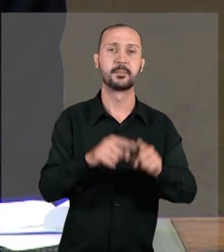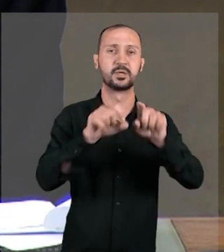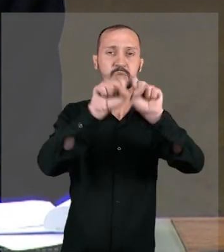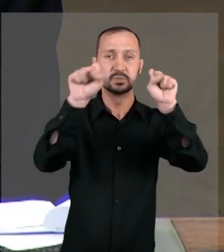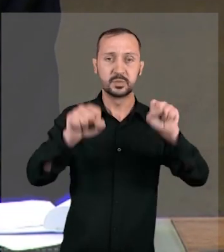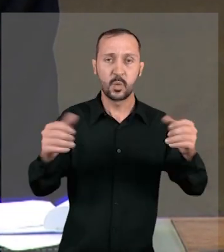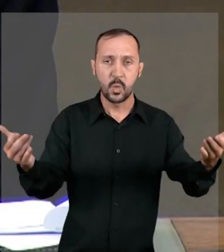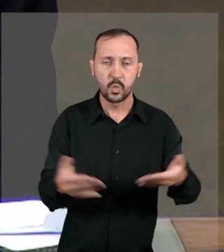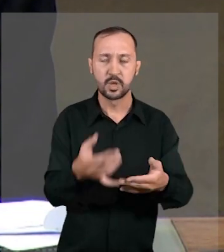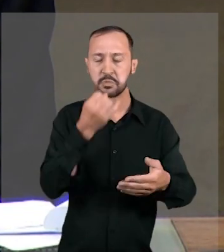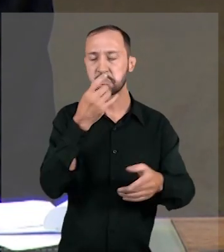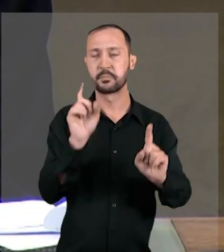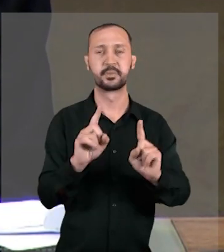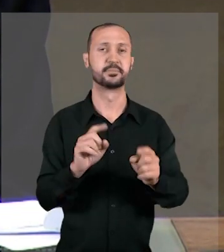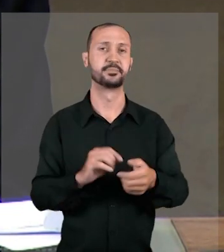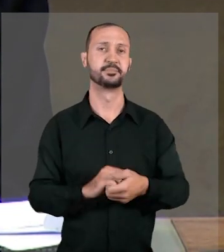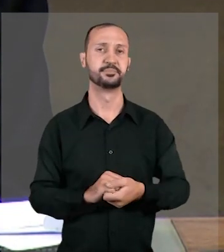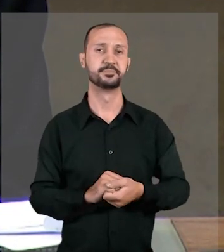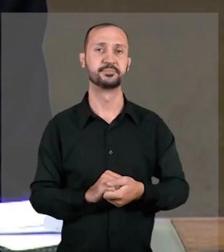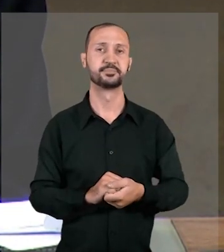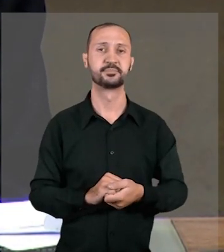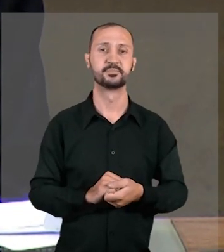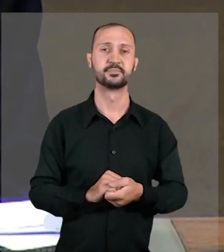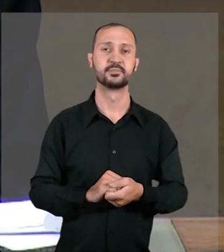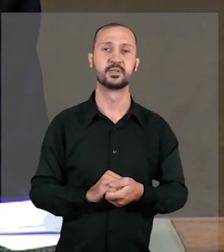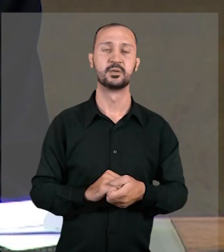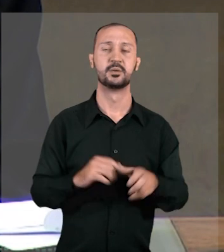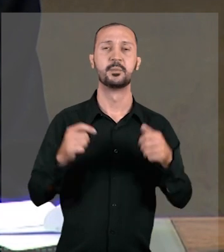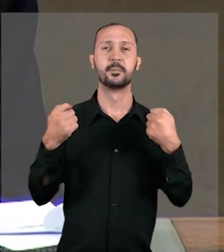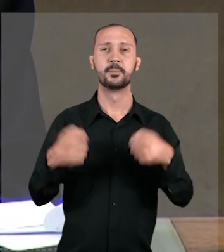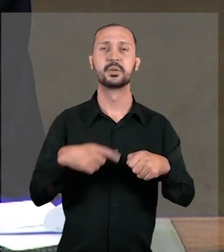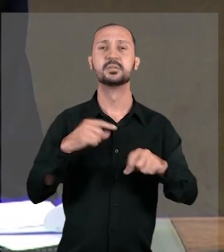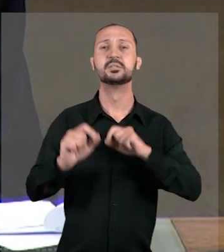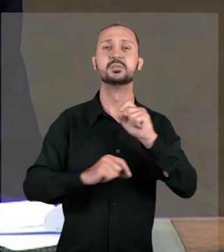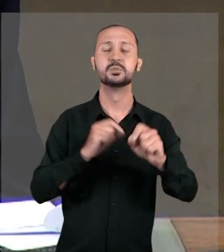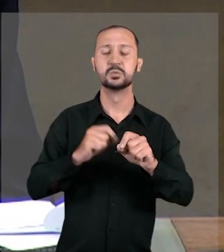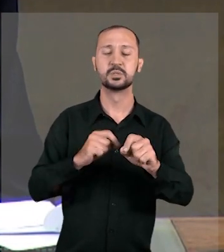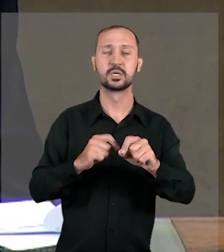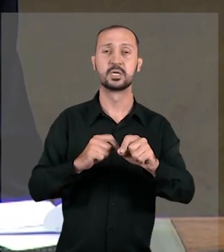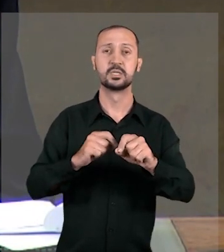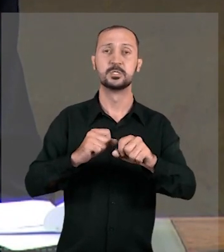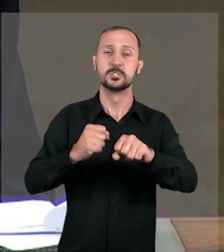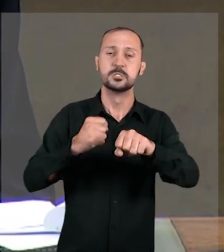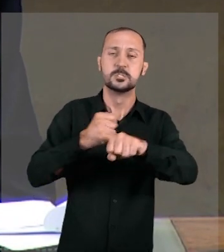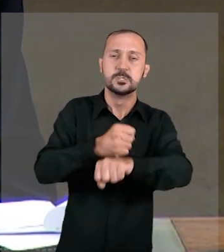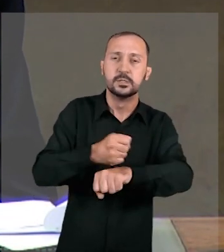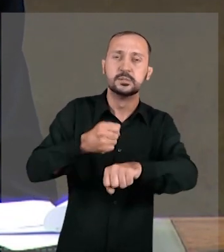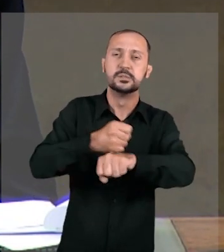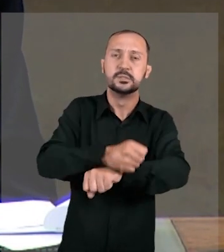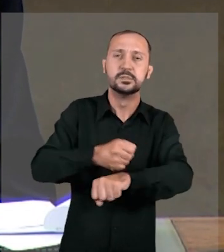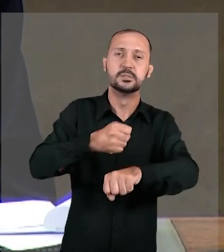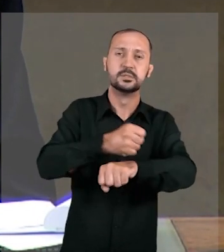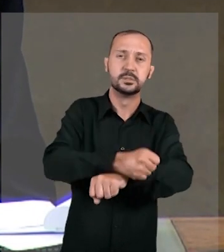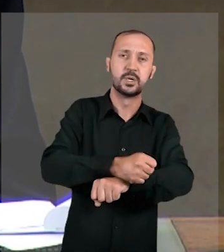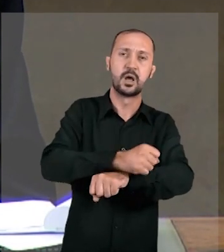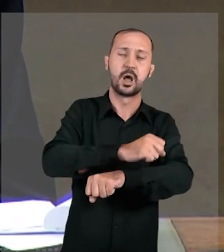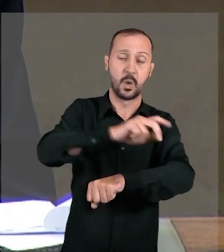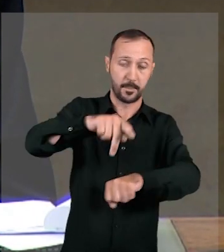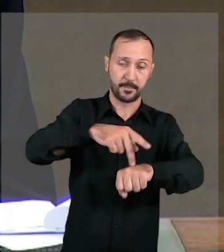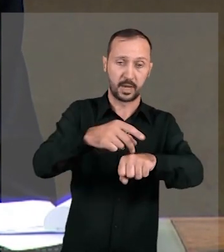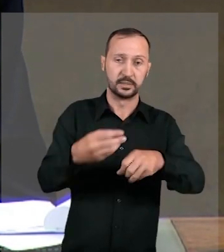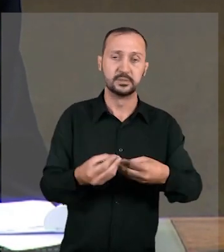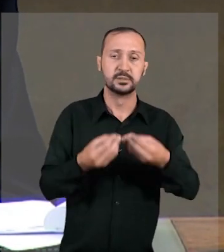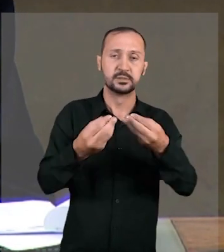está funcionando bem. E, portanto, a gente precisa de patrioticamente oferecer ao país